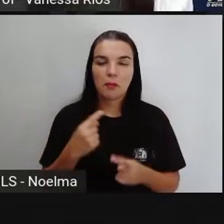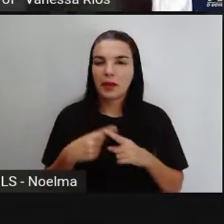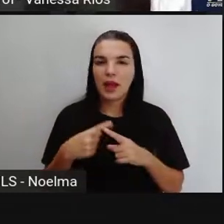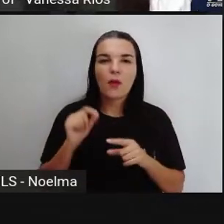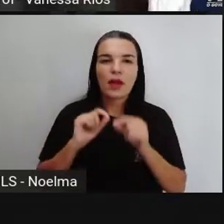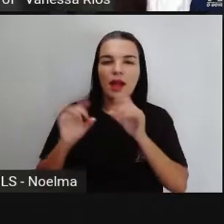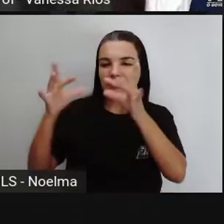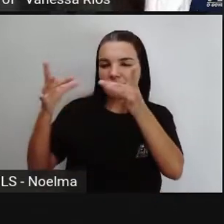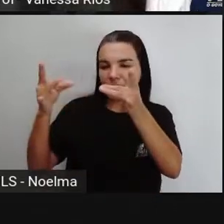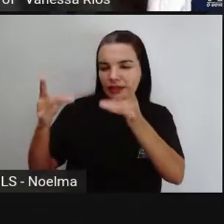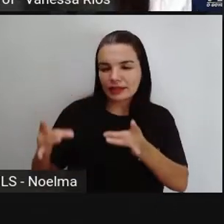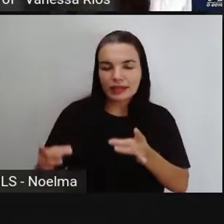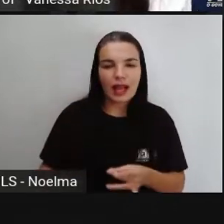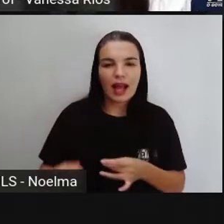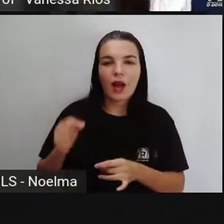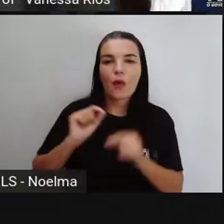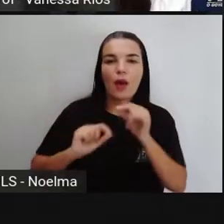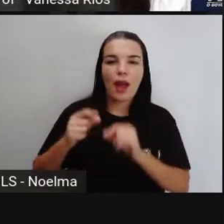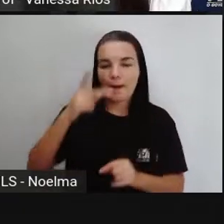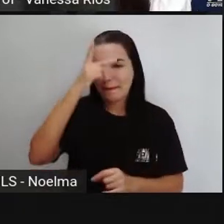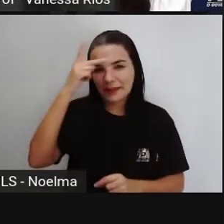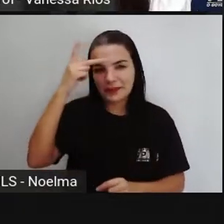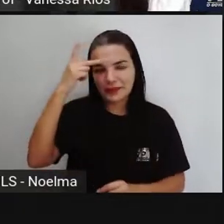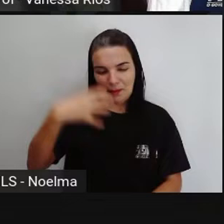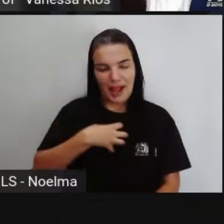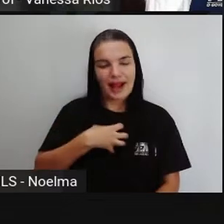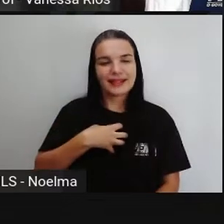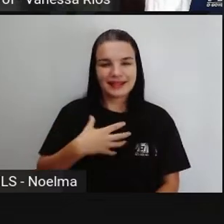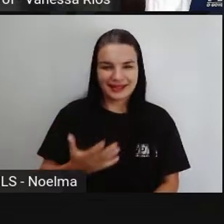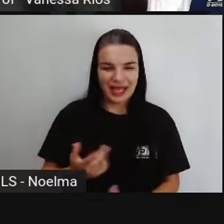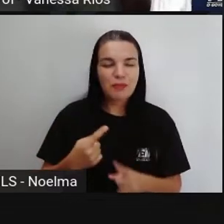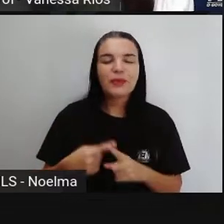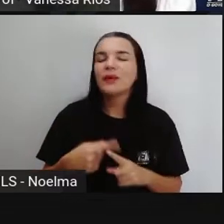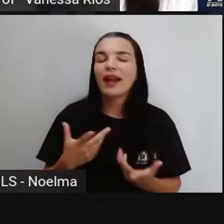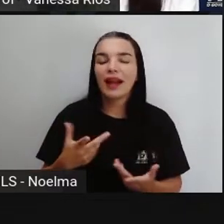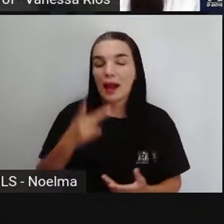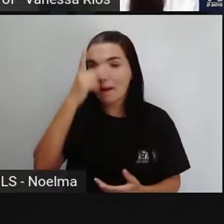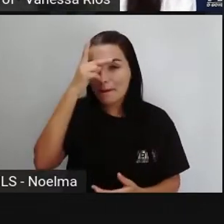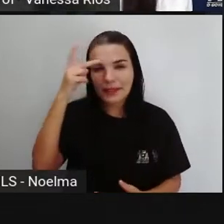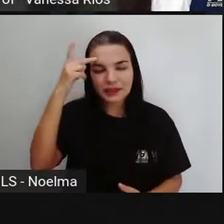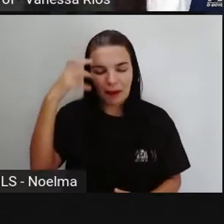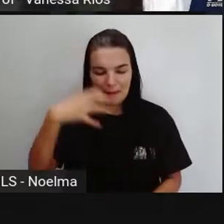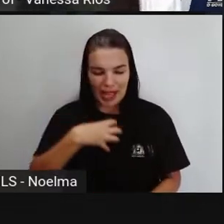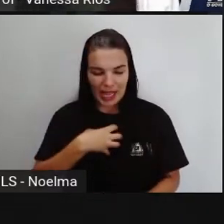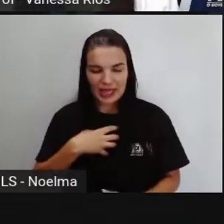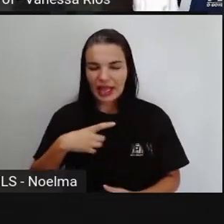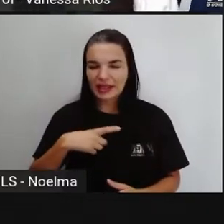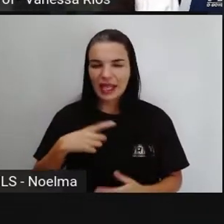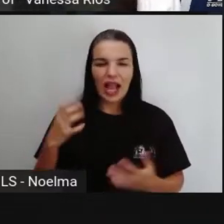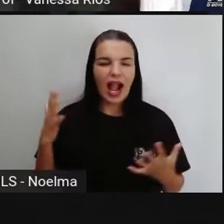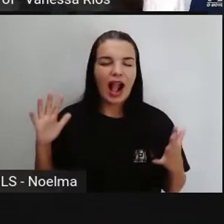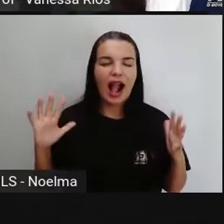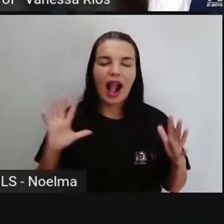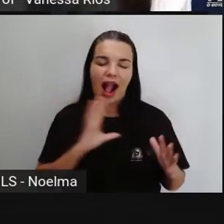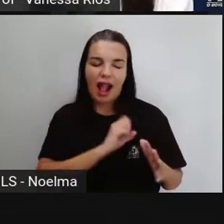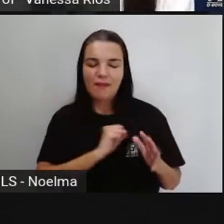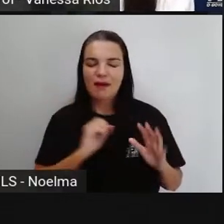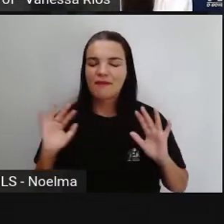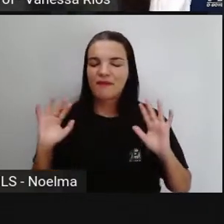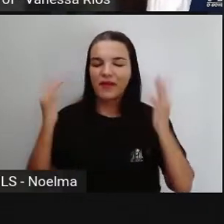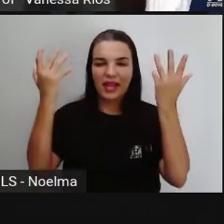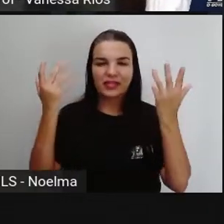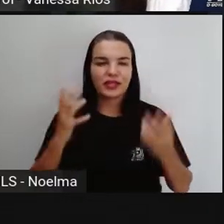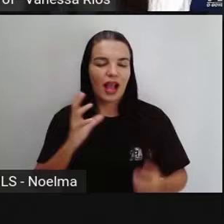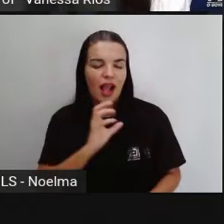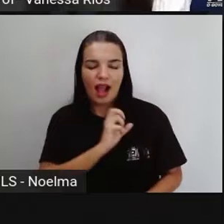exemplifica ou que define o baiano, no sentido de falar que o baiano é um povo festeiro, é um povo que gosta de alegria, de